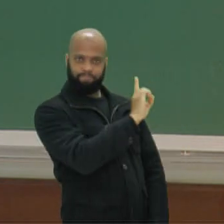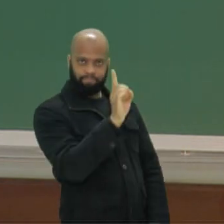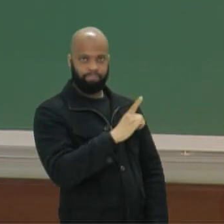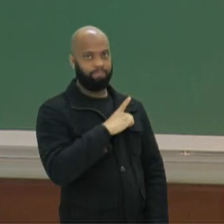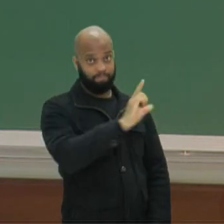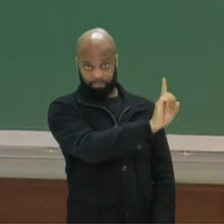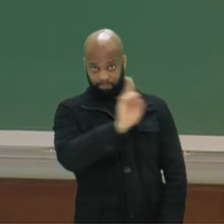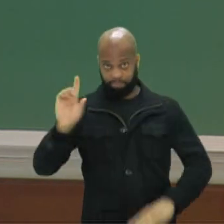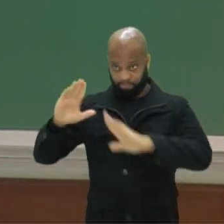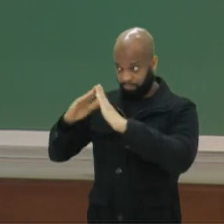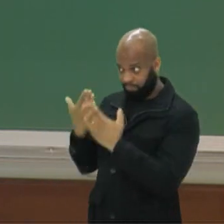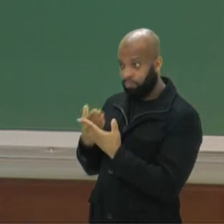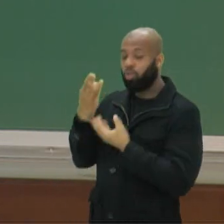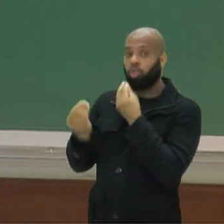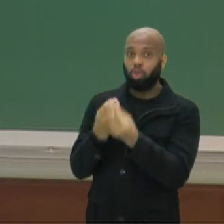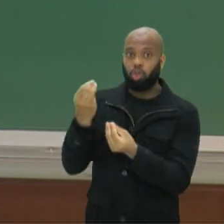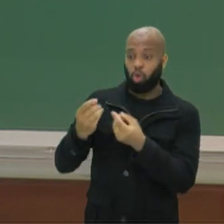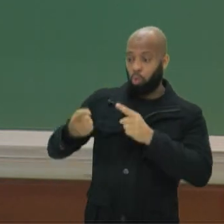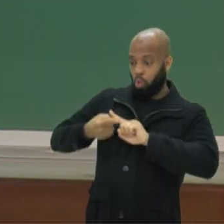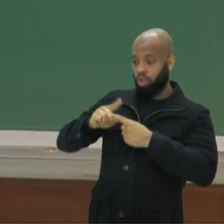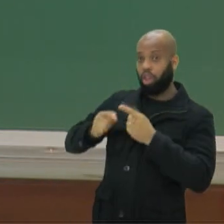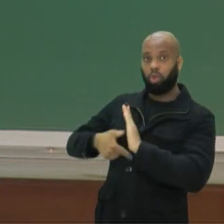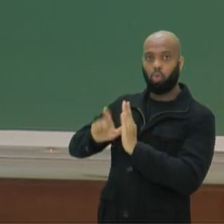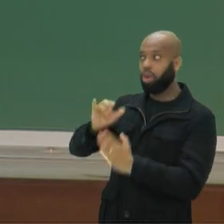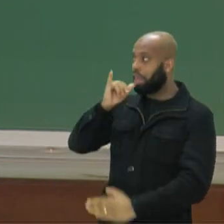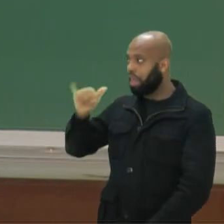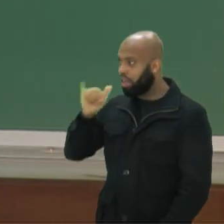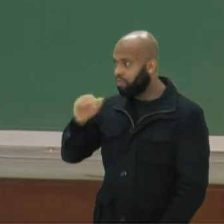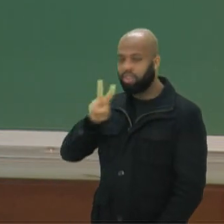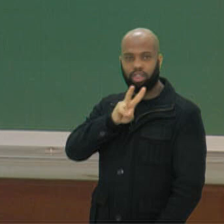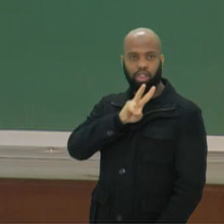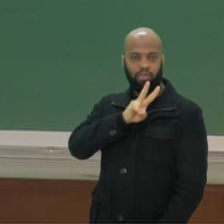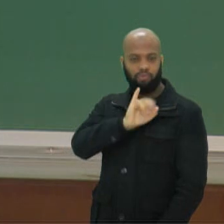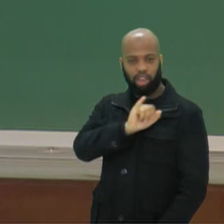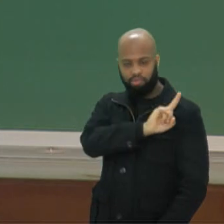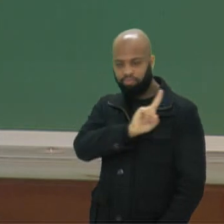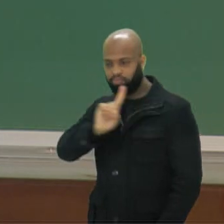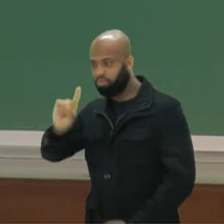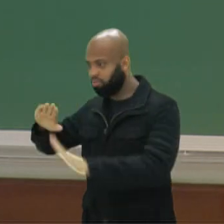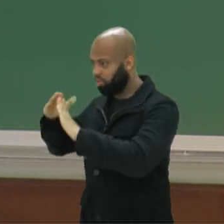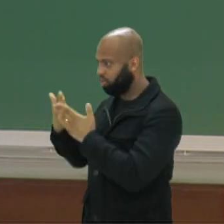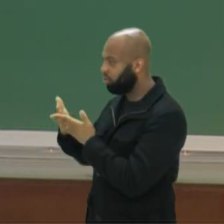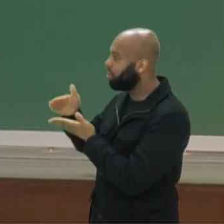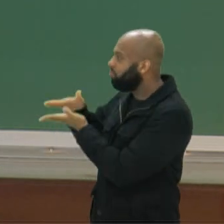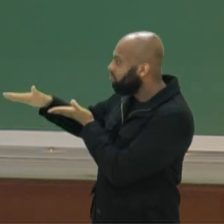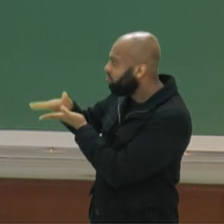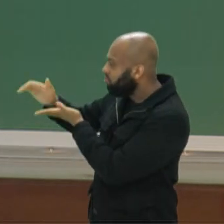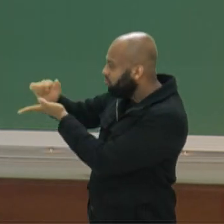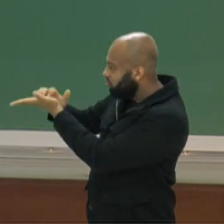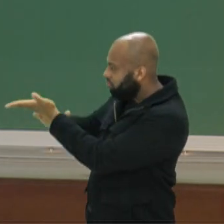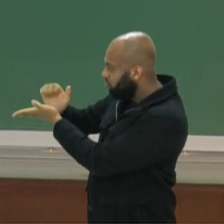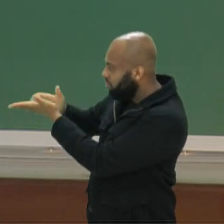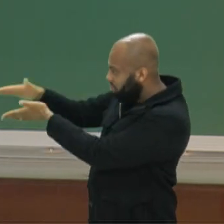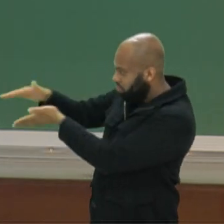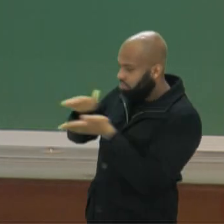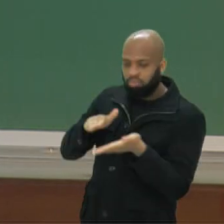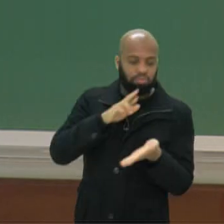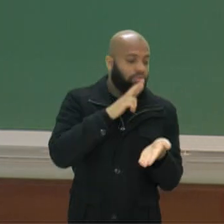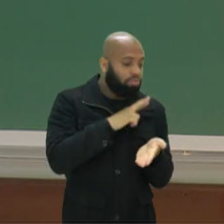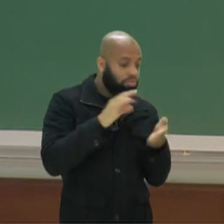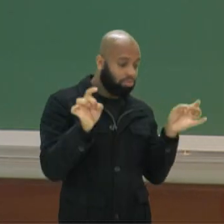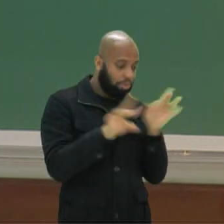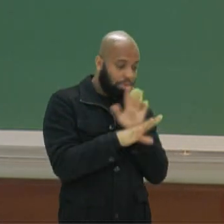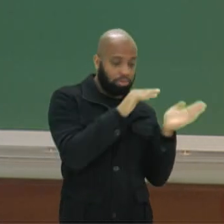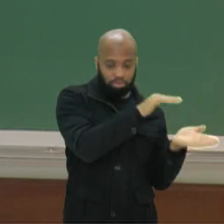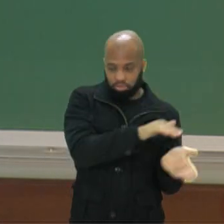trilhas pedagógicas, né, de acordo com a organização da sua escola, para poder ir buscar e depois devolver as